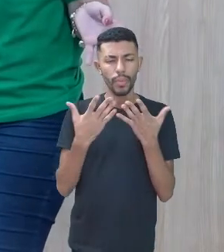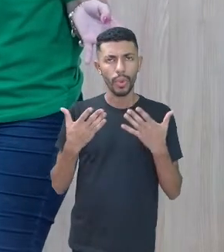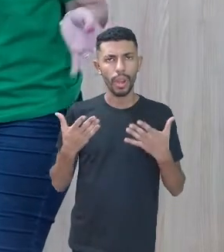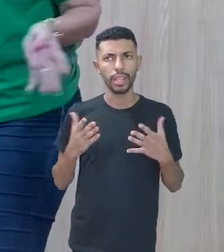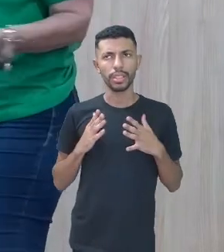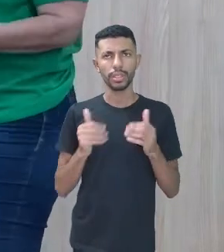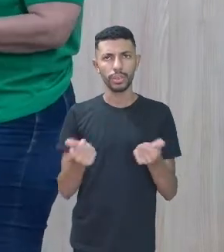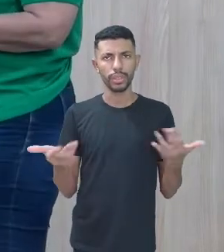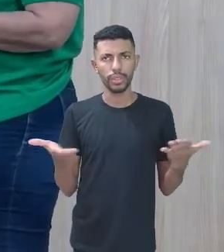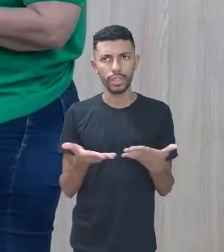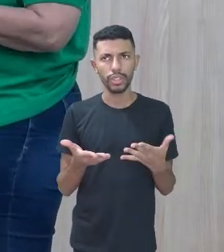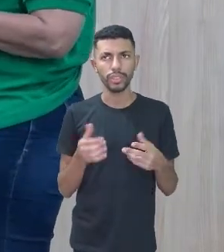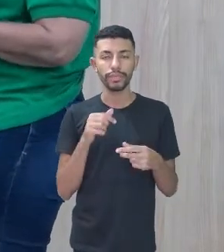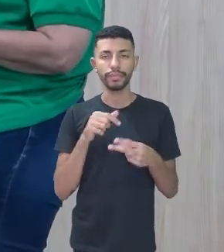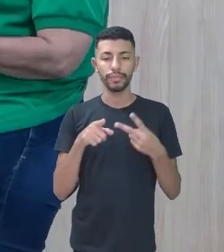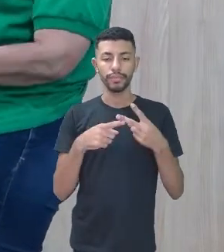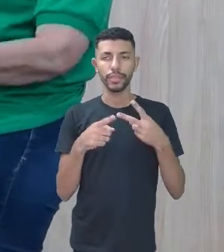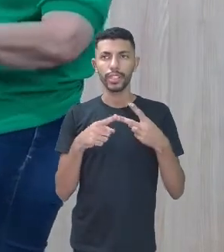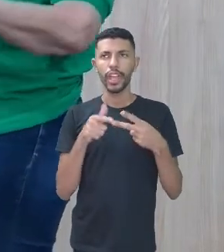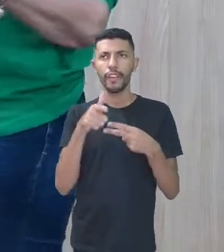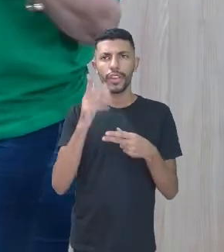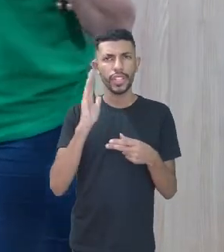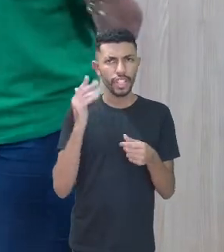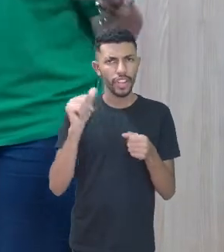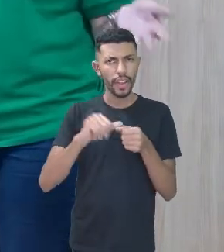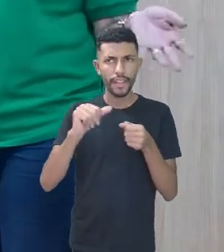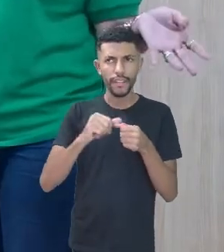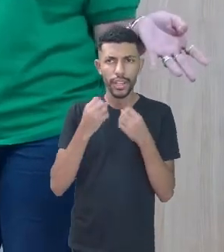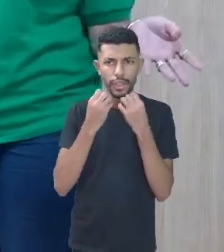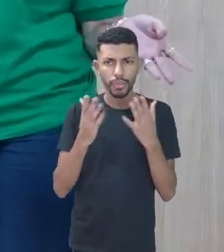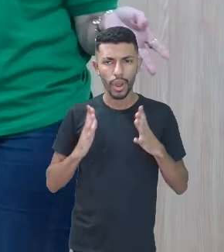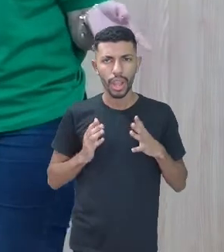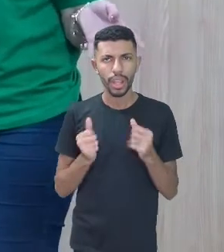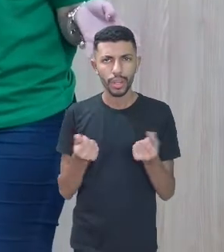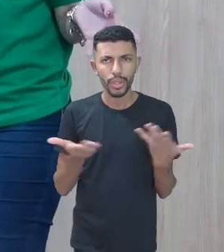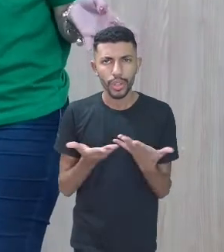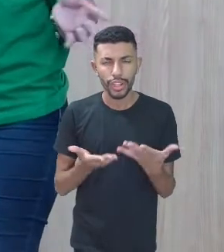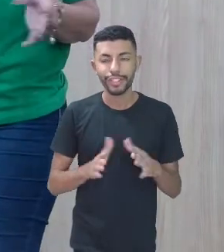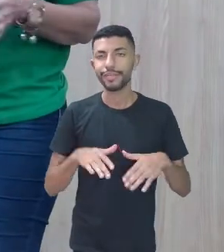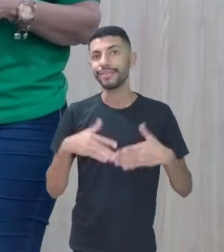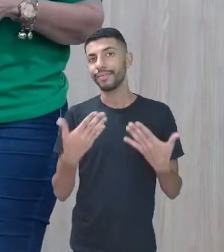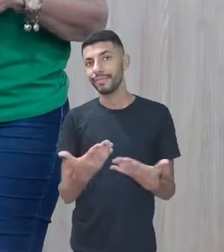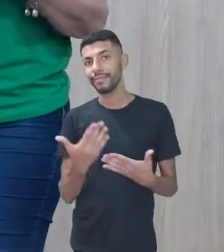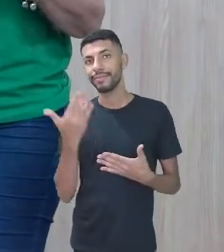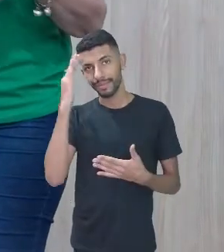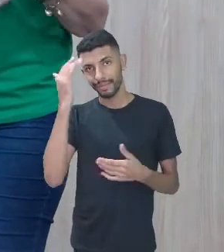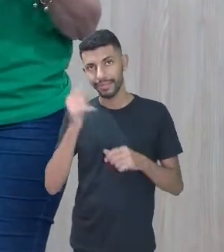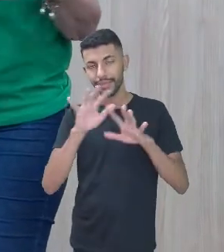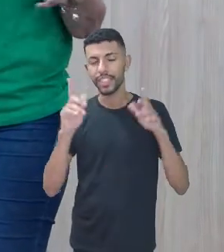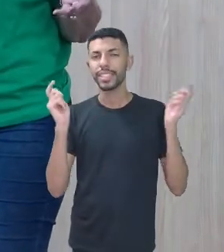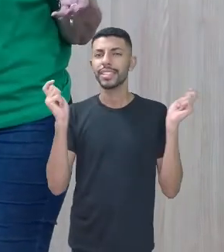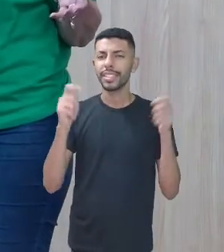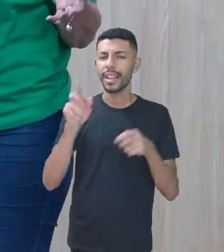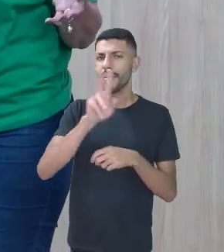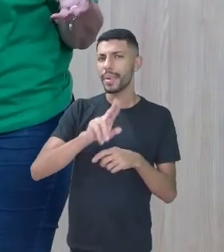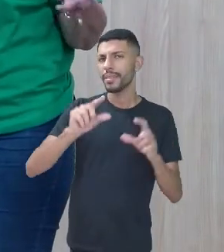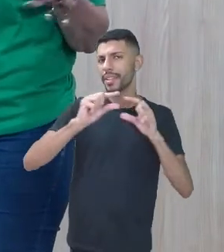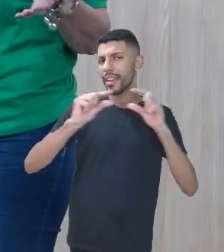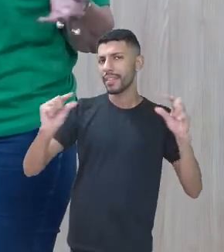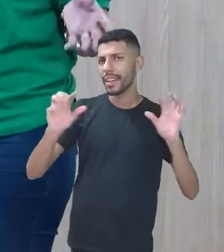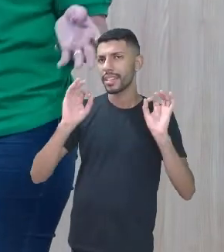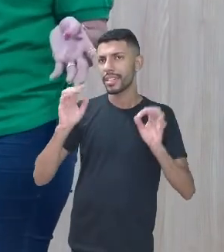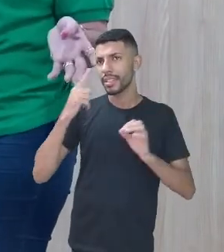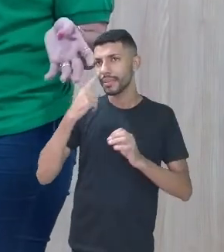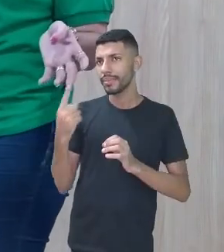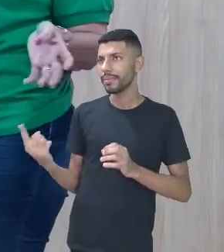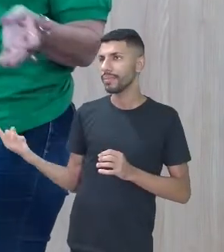hoje? Você já fez uma boa ação hoje? Entendeu? Então, a gente pode utilizar na frase. Vocês estão